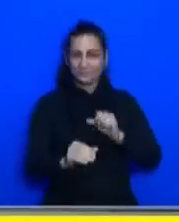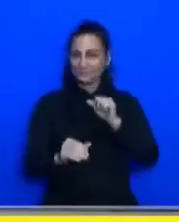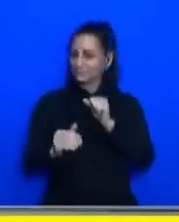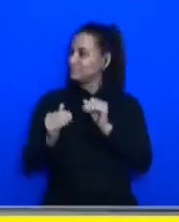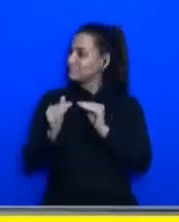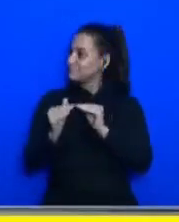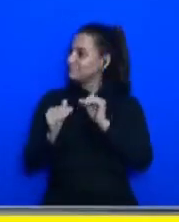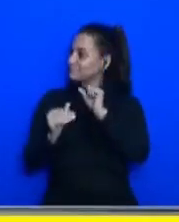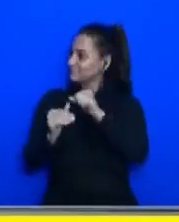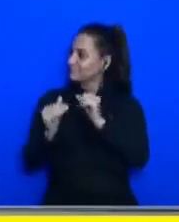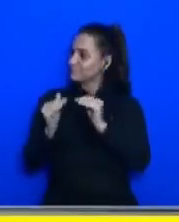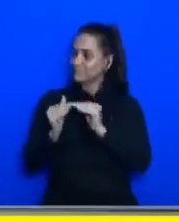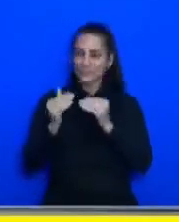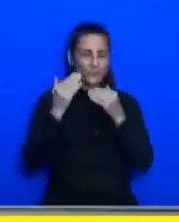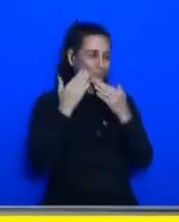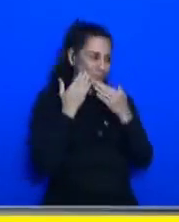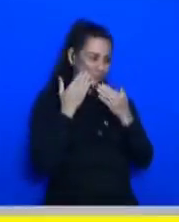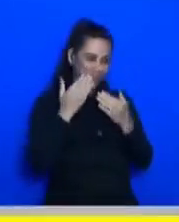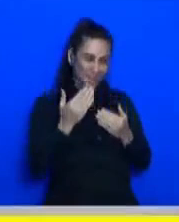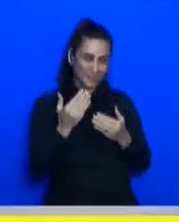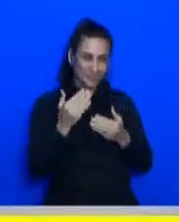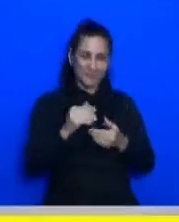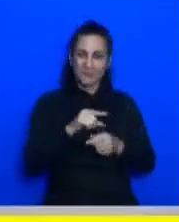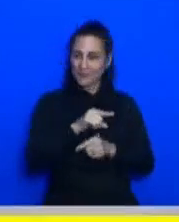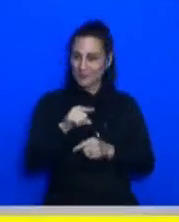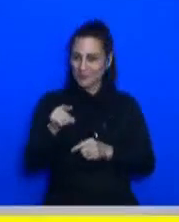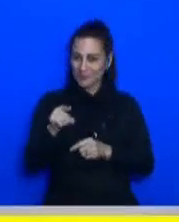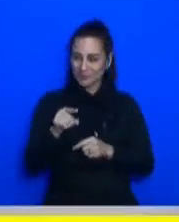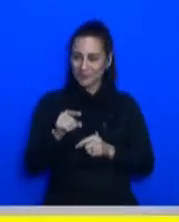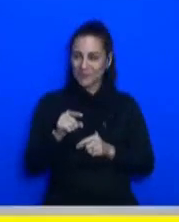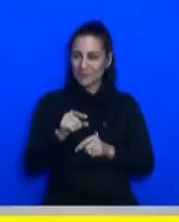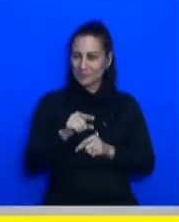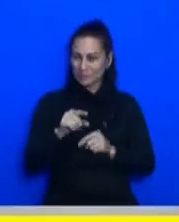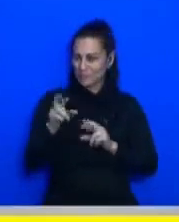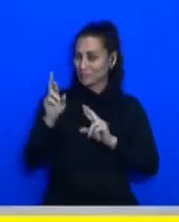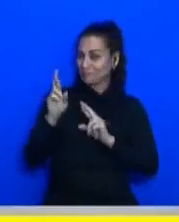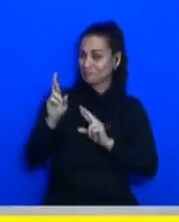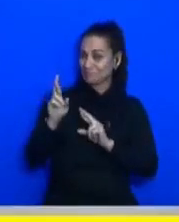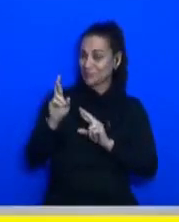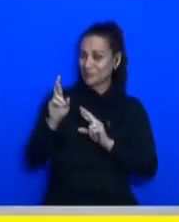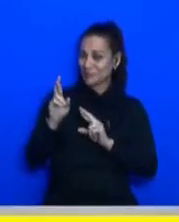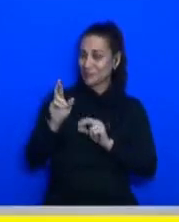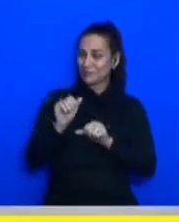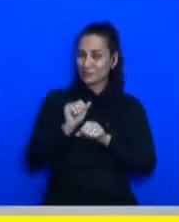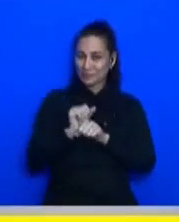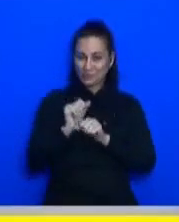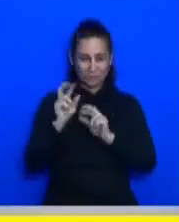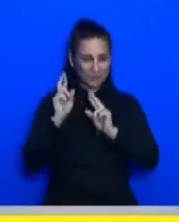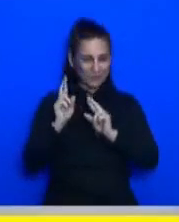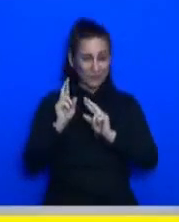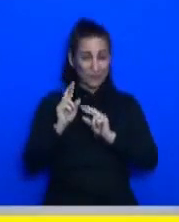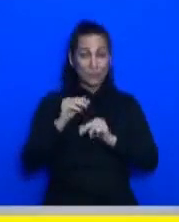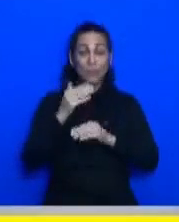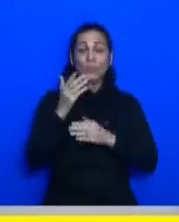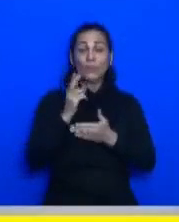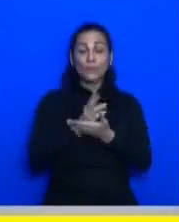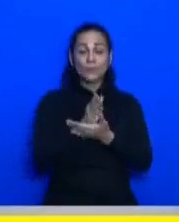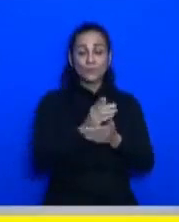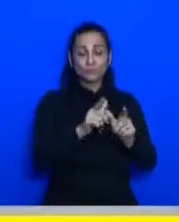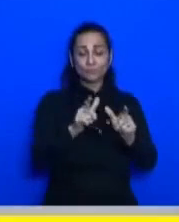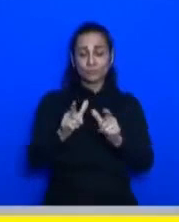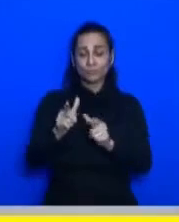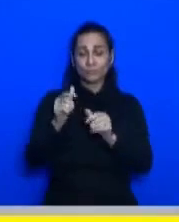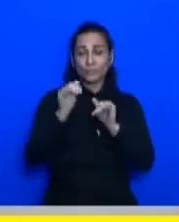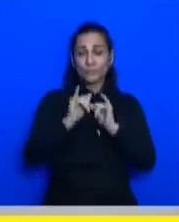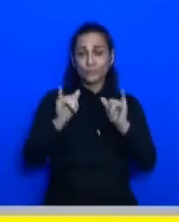Sim, confirmo. Sim, confirmo. Obrigado. E aí, era o que você esperava? Após a apuração, todos os resultados serão